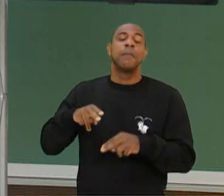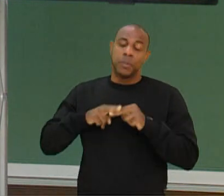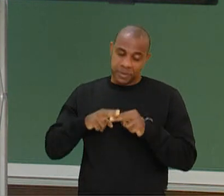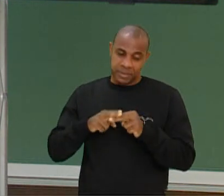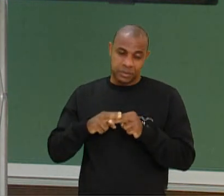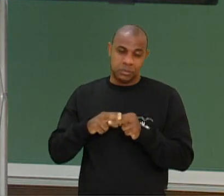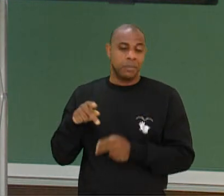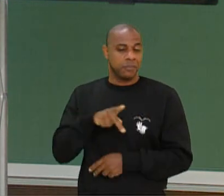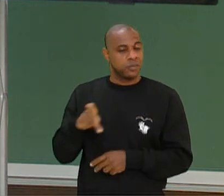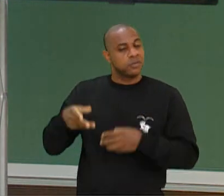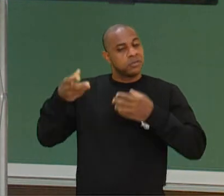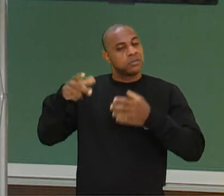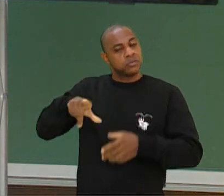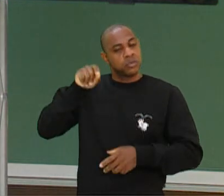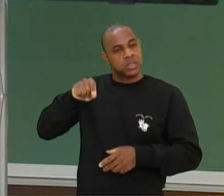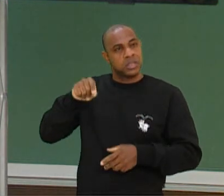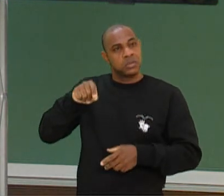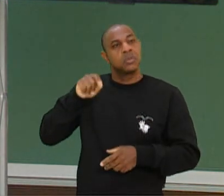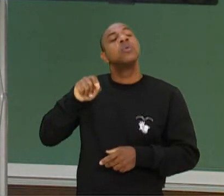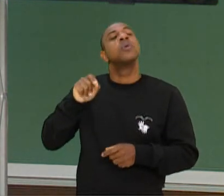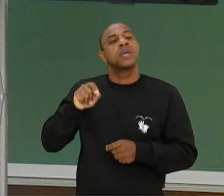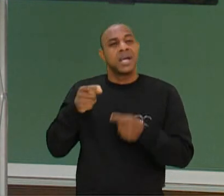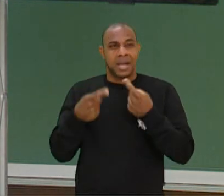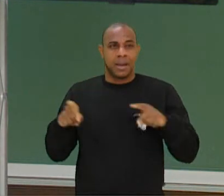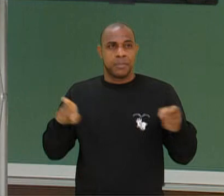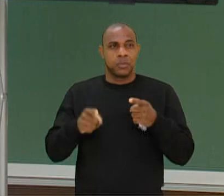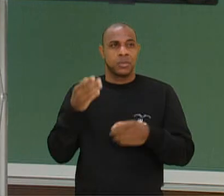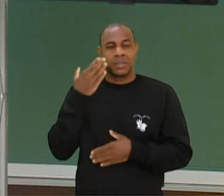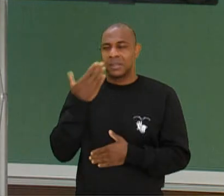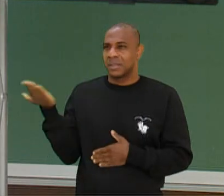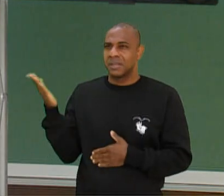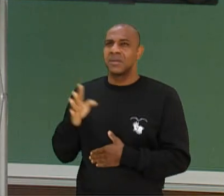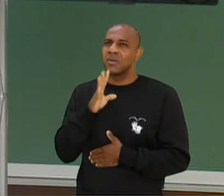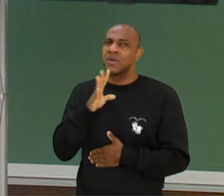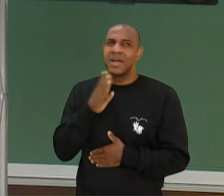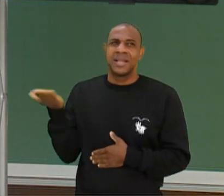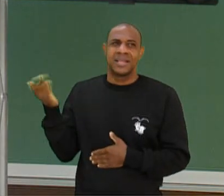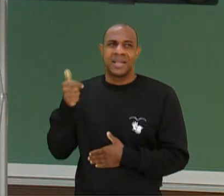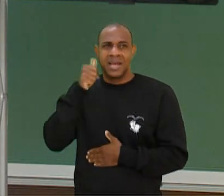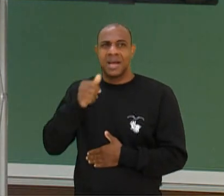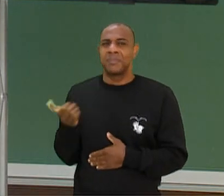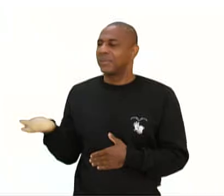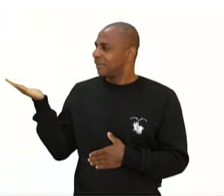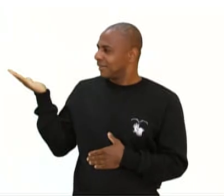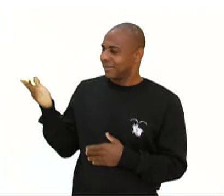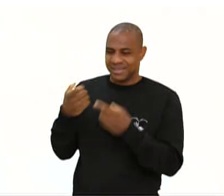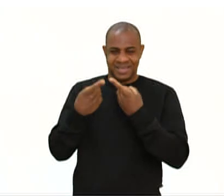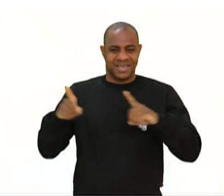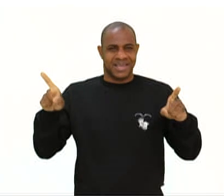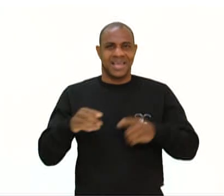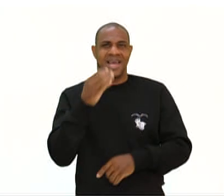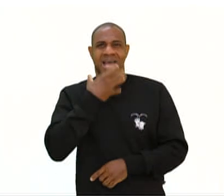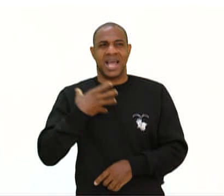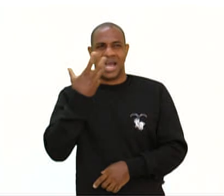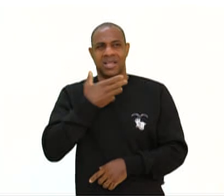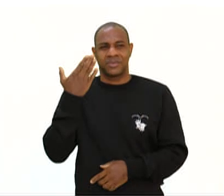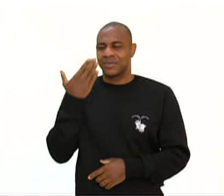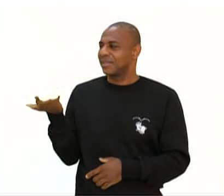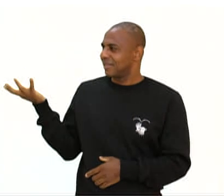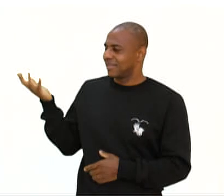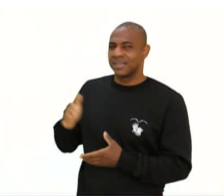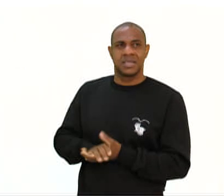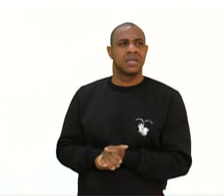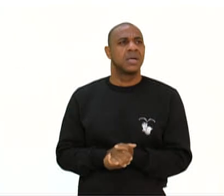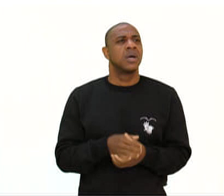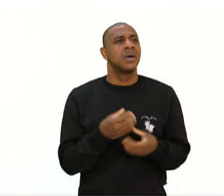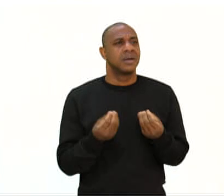essa música. Conhecem a Carly Rae Jepsen? Ah, eu acho ela tão bacana, né? Então, como será essa música? Eu